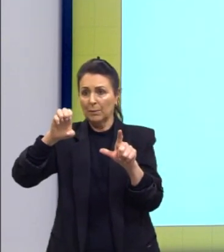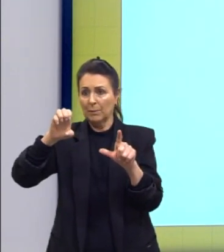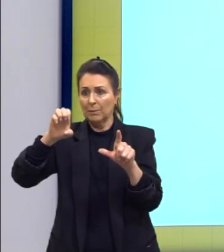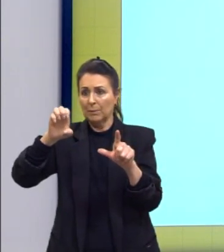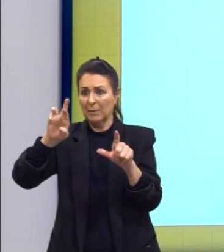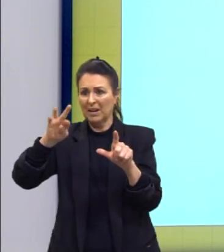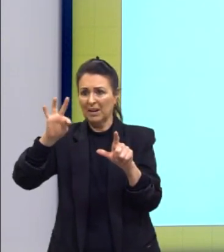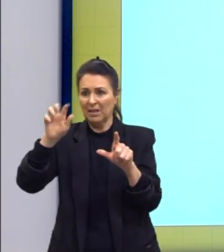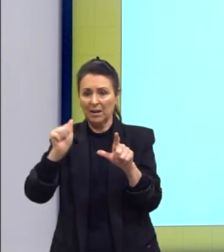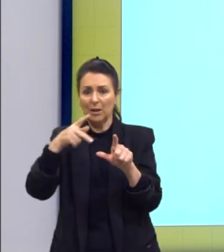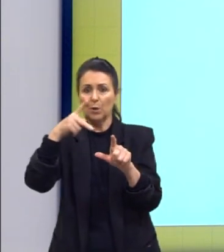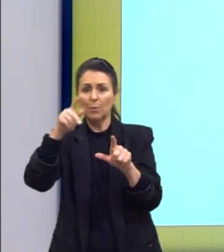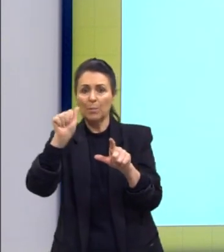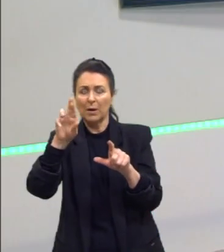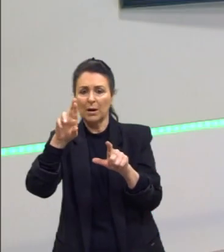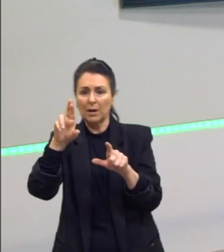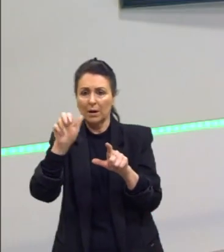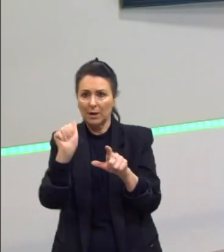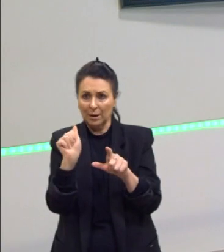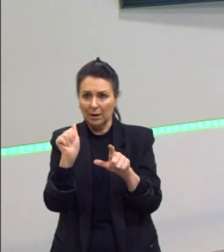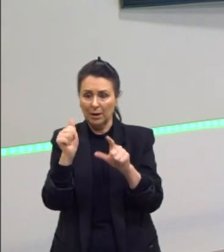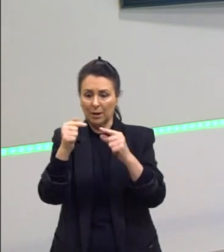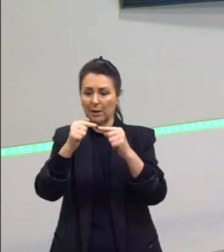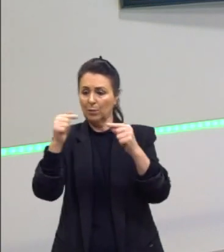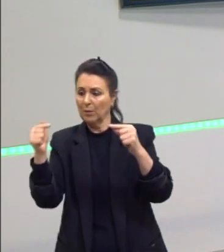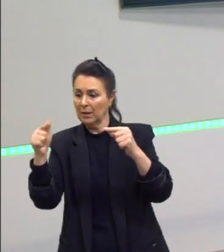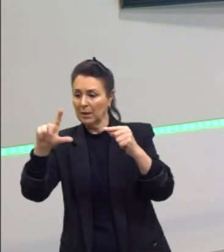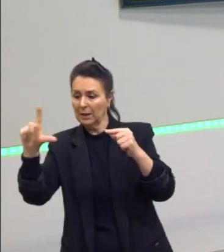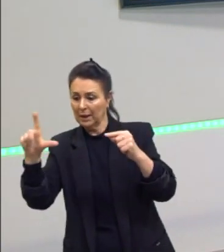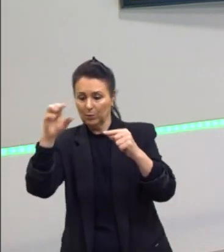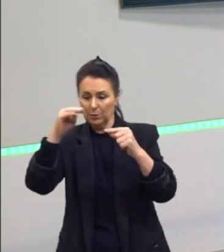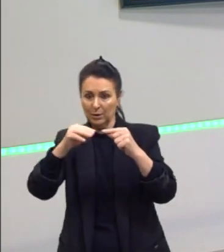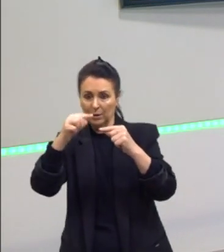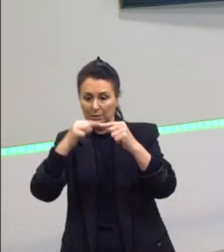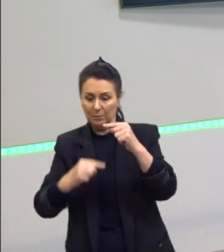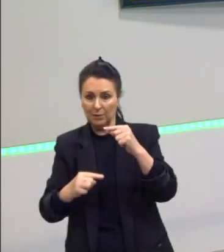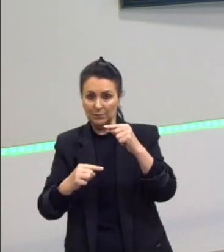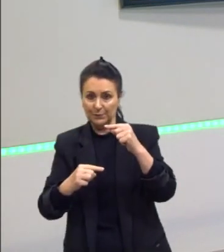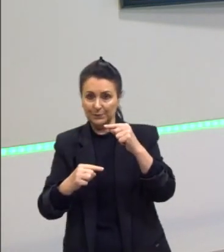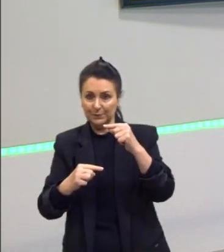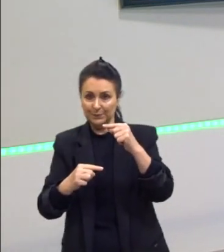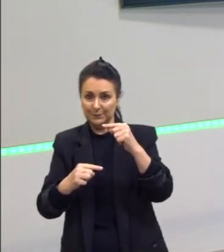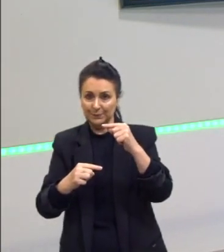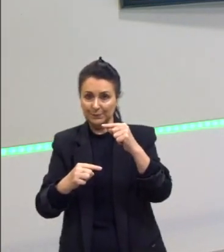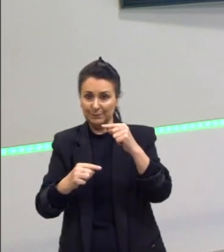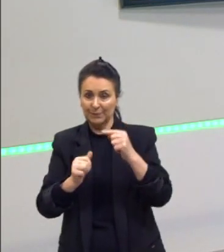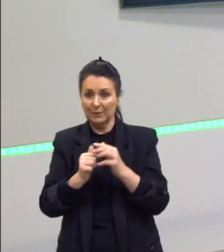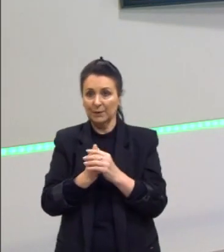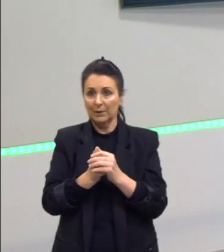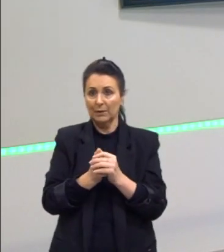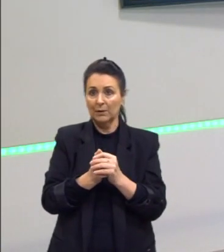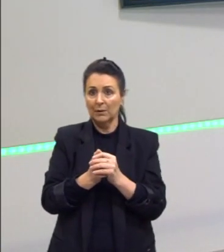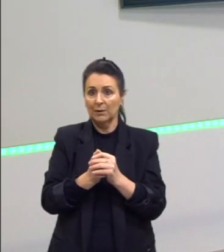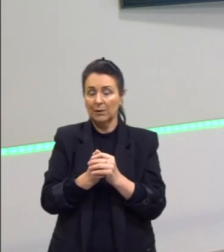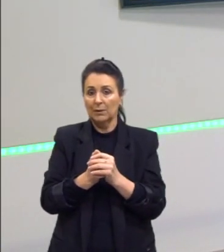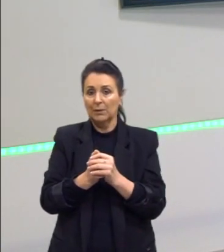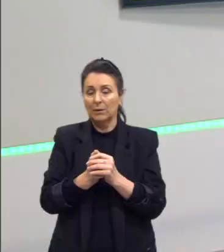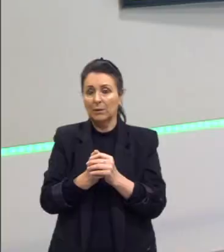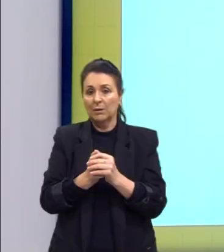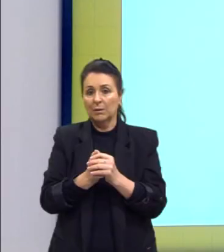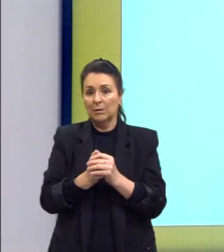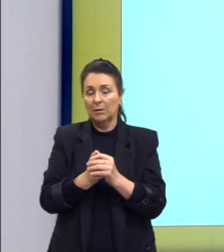e o para é aqui embaixo a localização de baixo da do anel benzênico certo bom